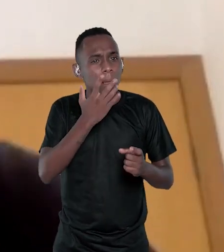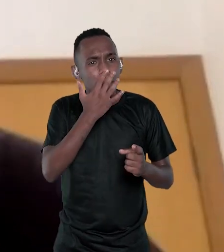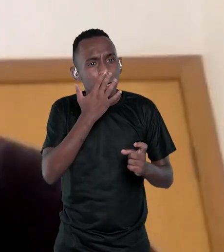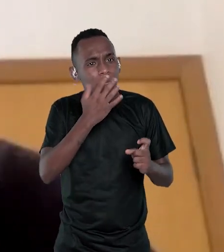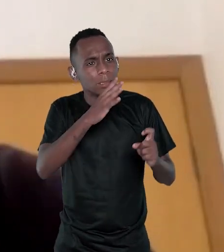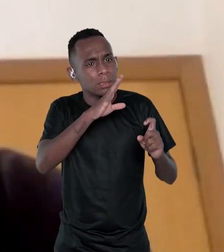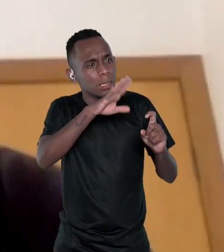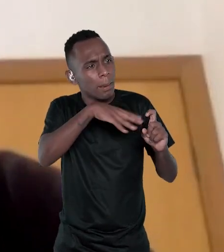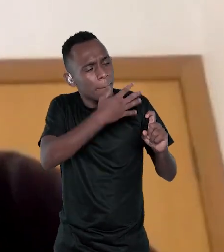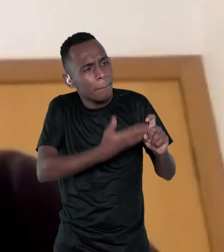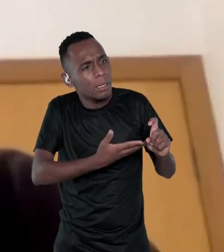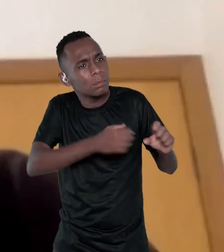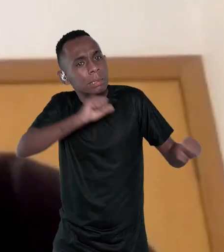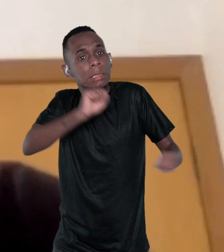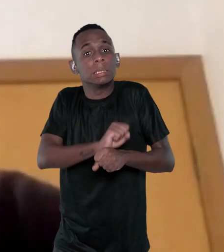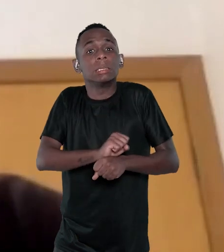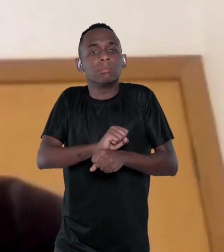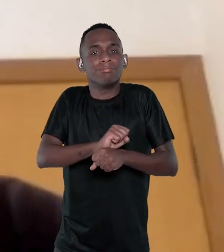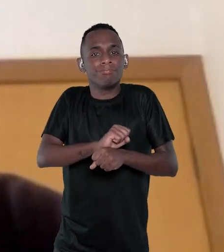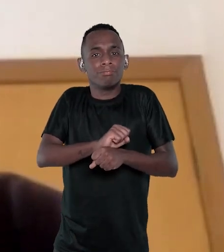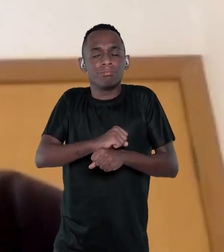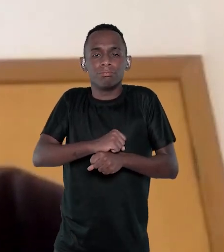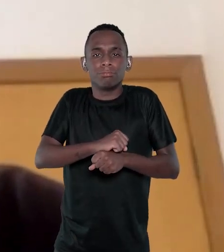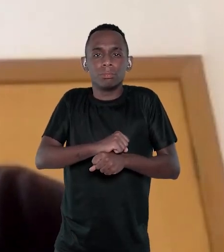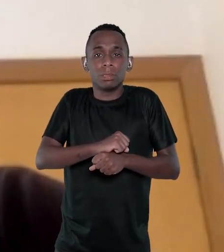que mitos congelam-se no tempo.